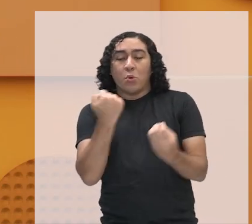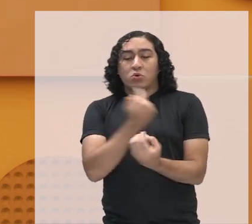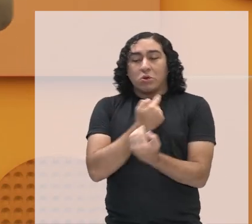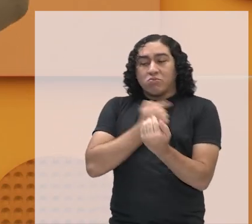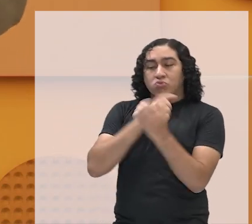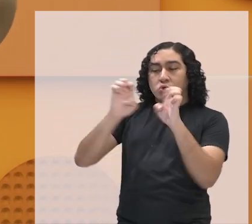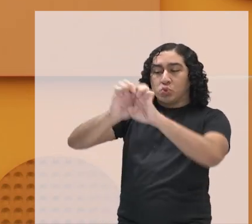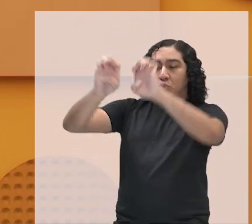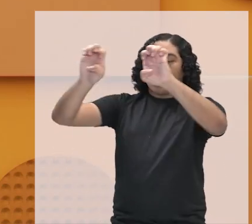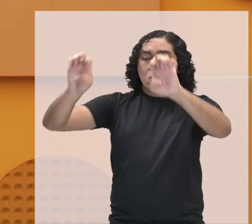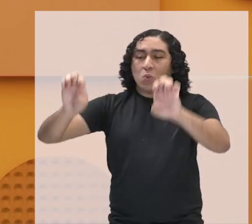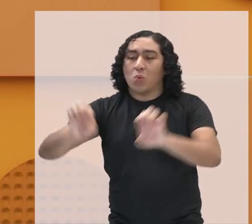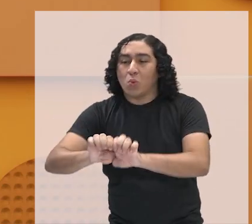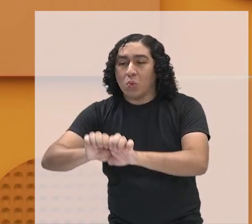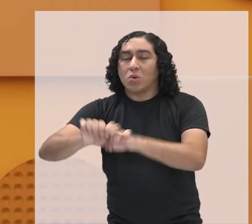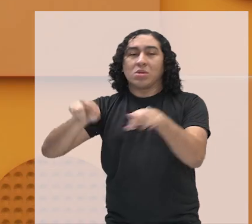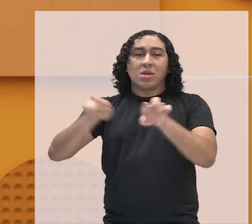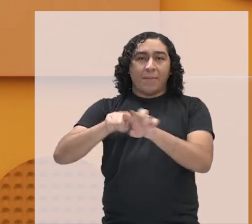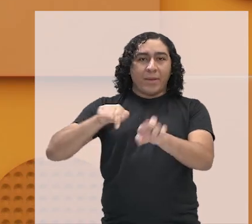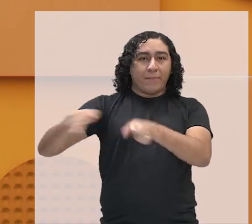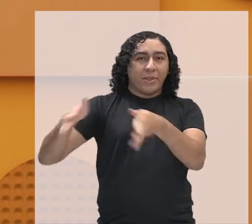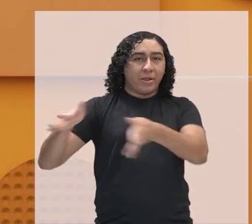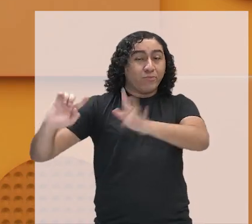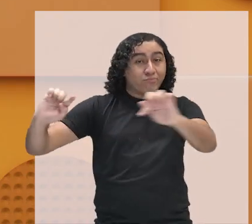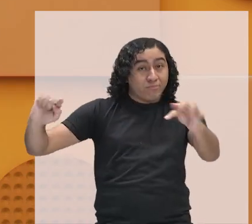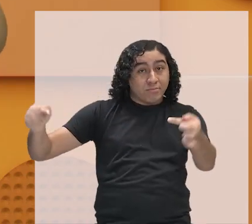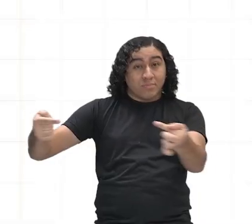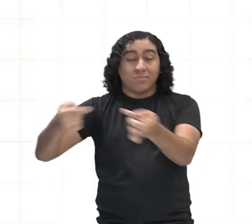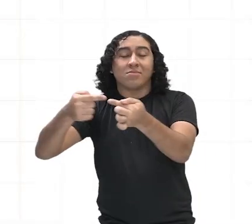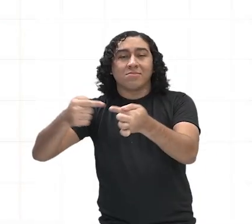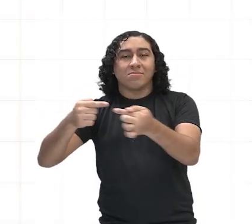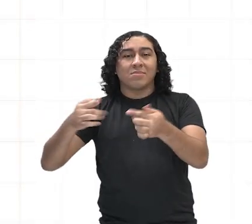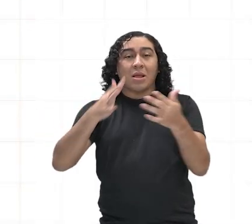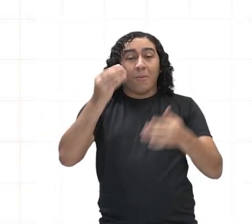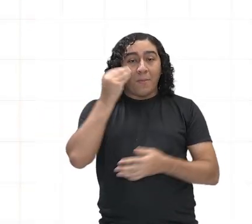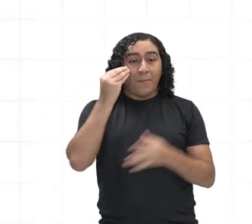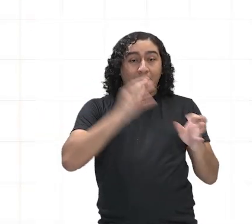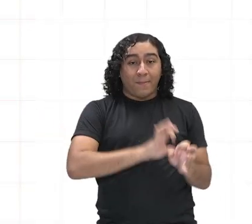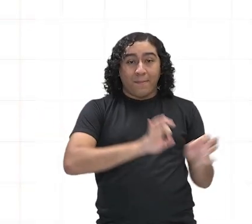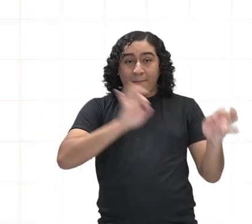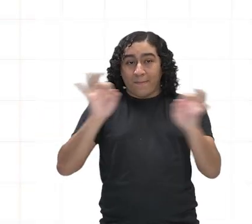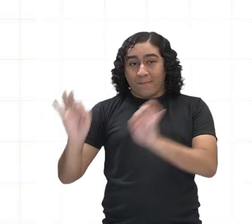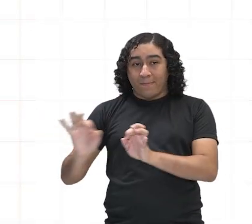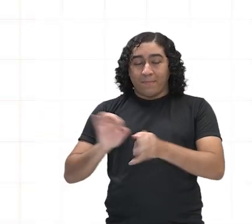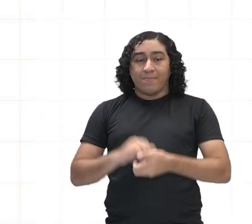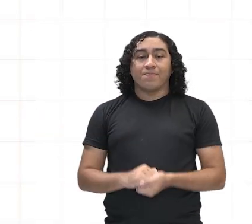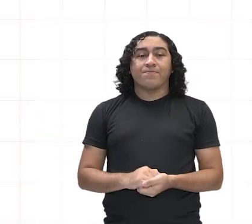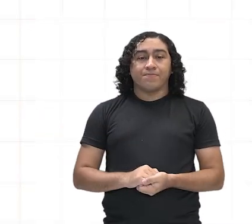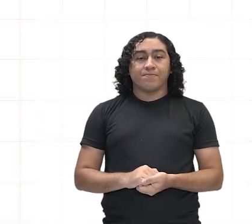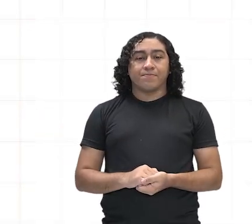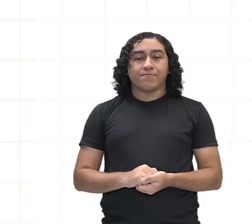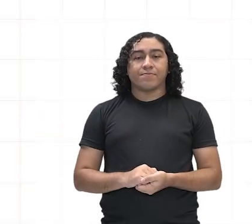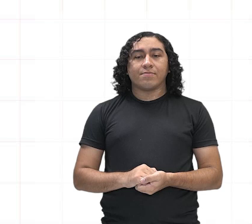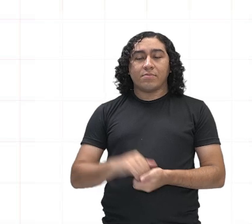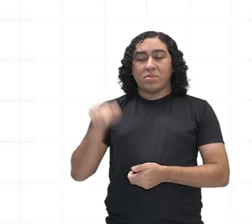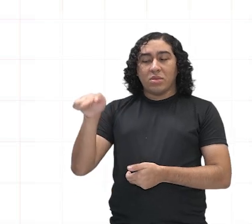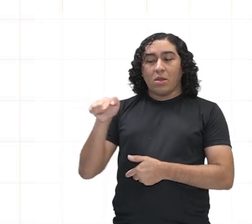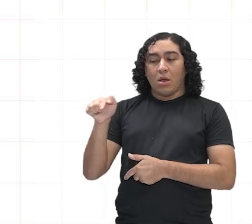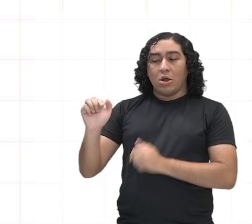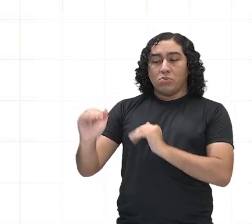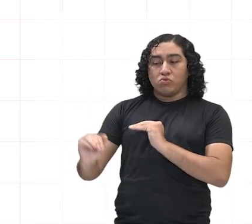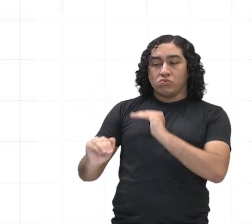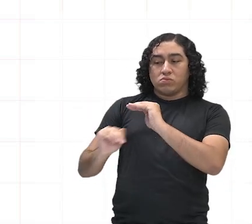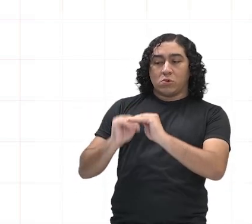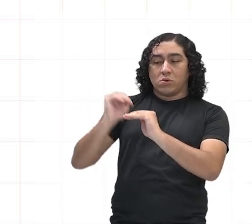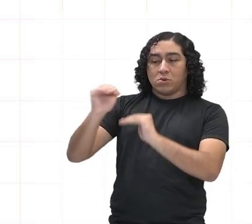isso a gente deixa muitos escritos desse período, ok? Acompanha ali comigo, olha só, aos poucos foi se transformando, então, num